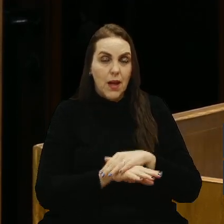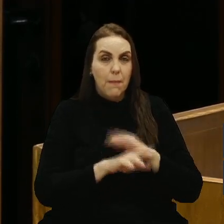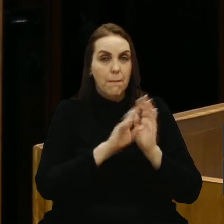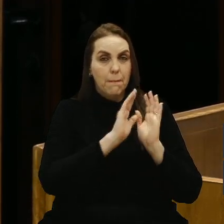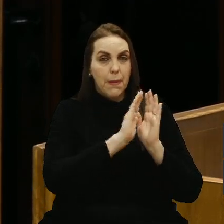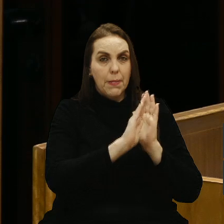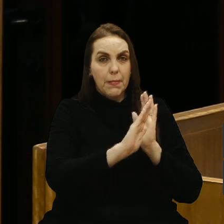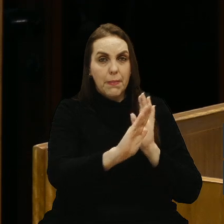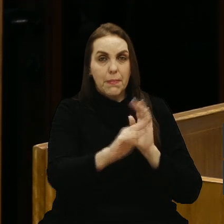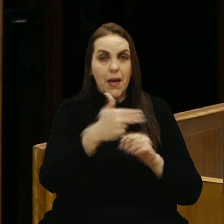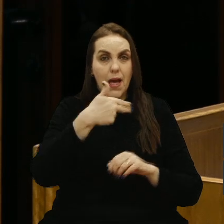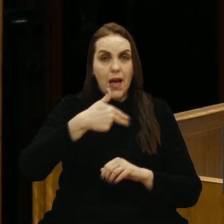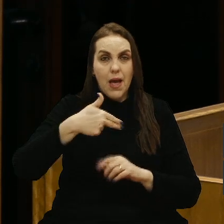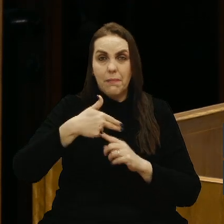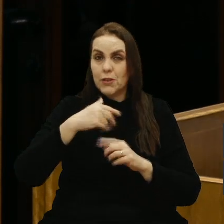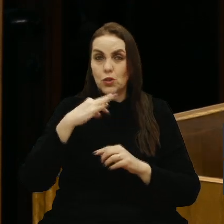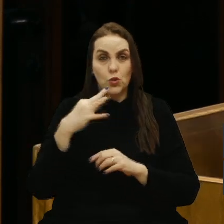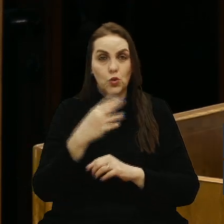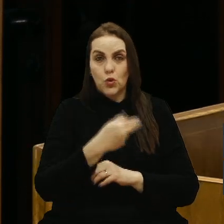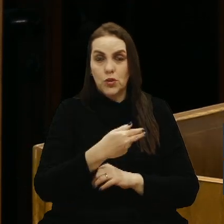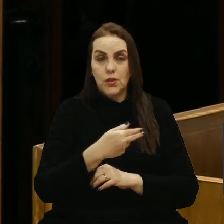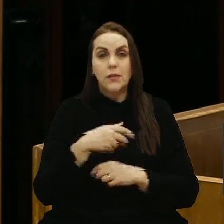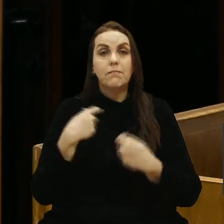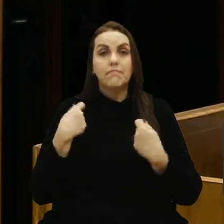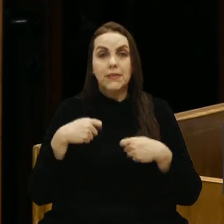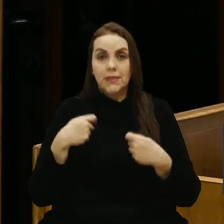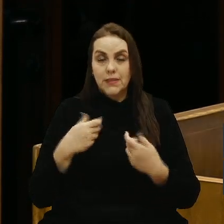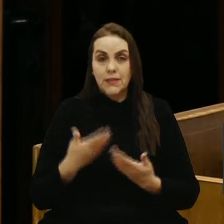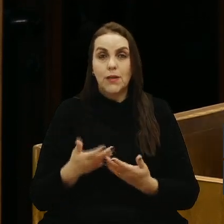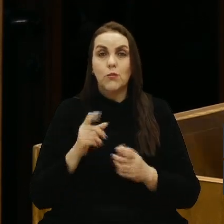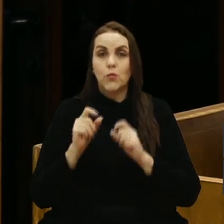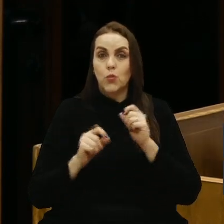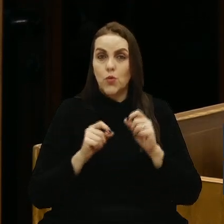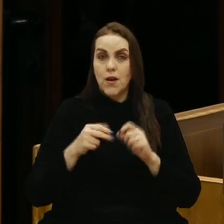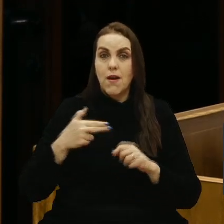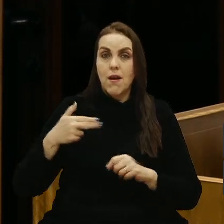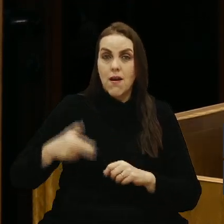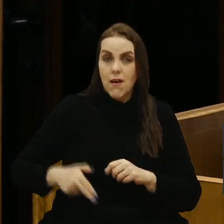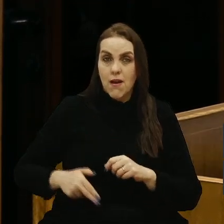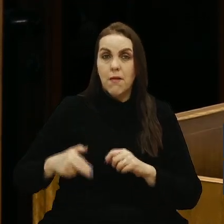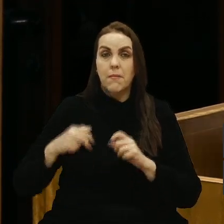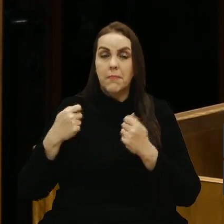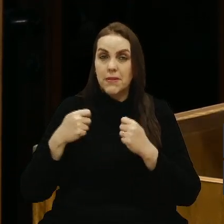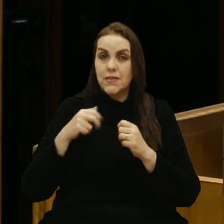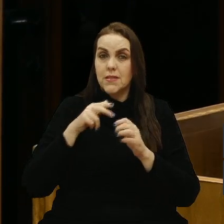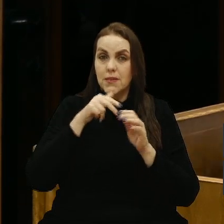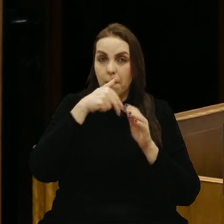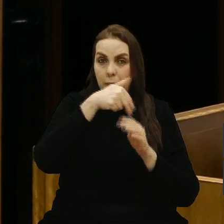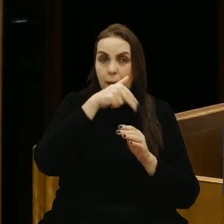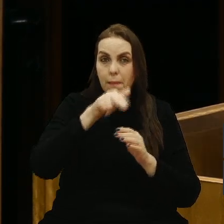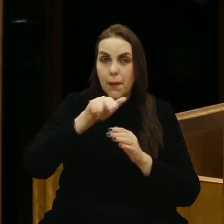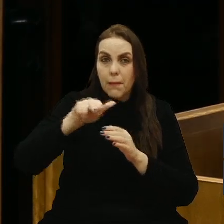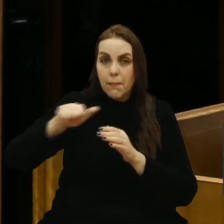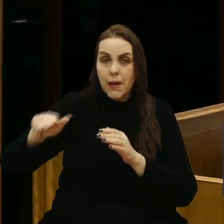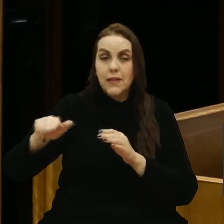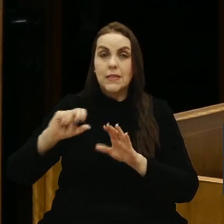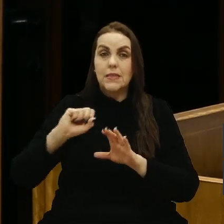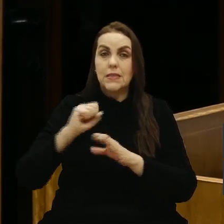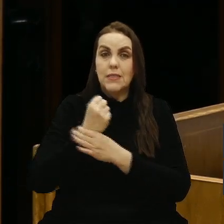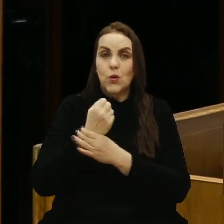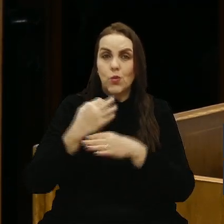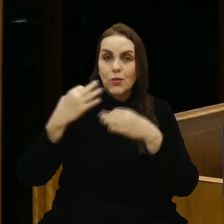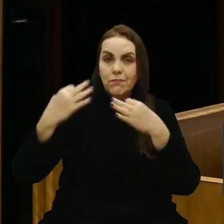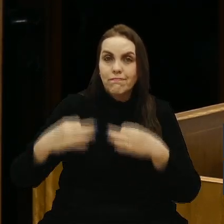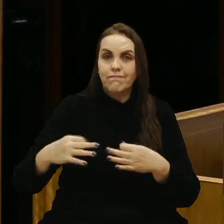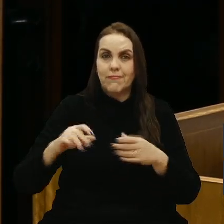o armamento, nós precisamos que este armamento esteja num local